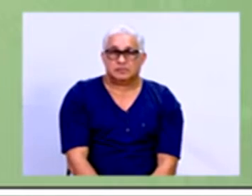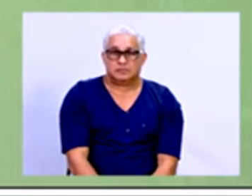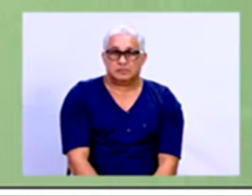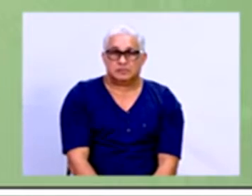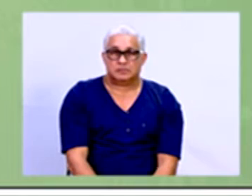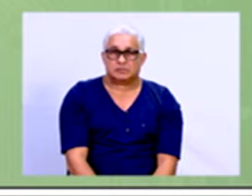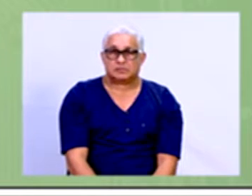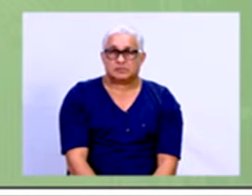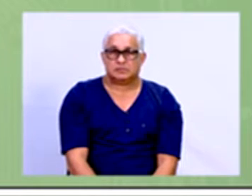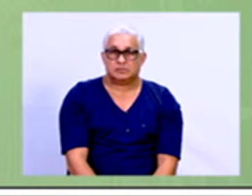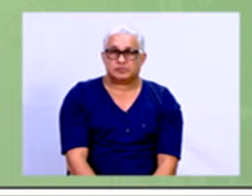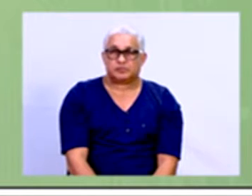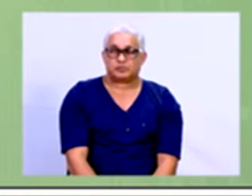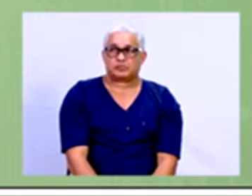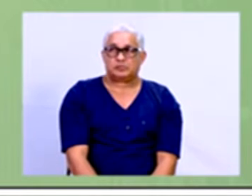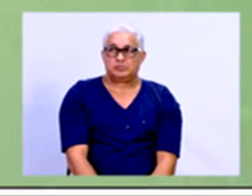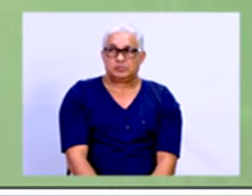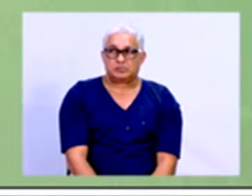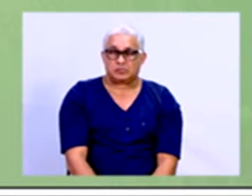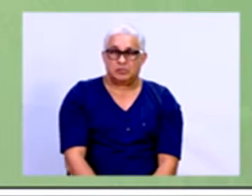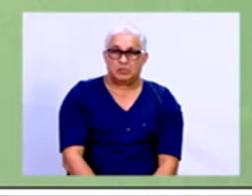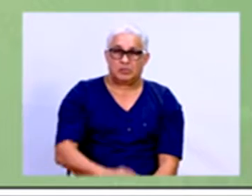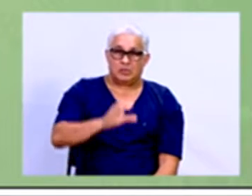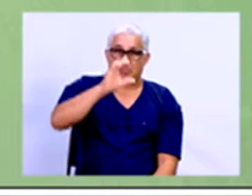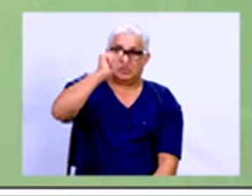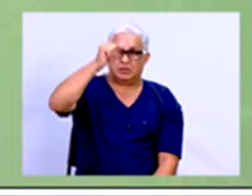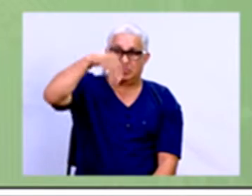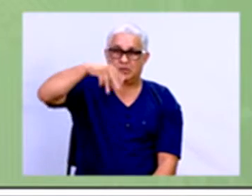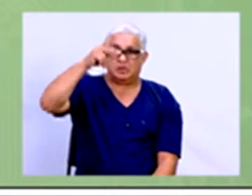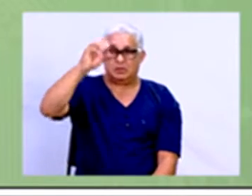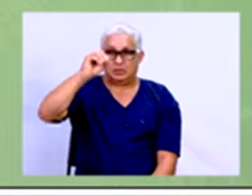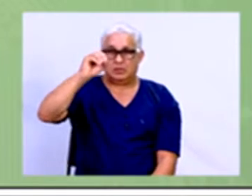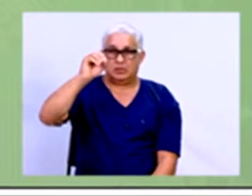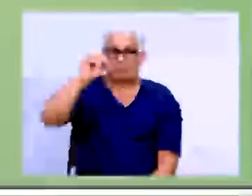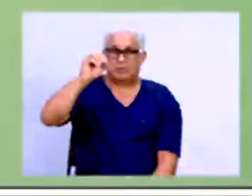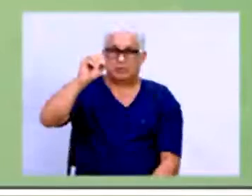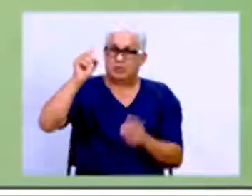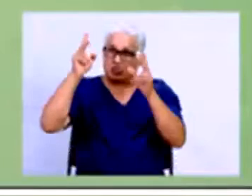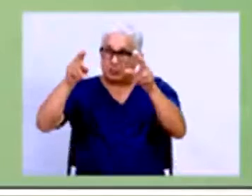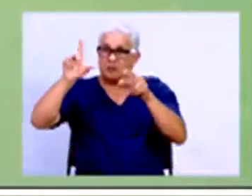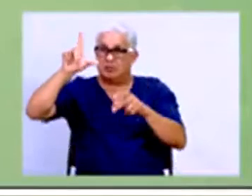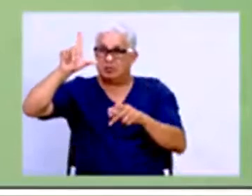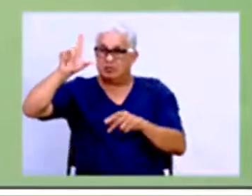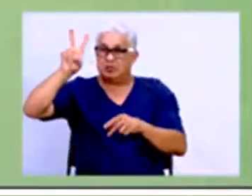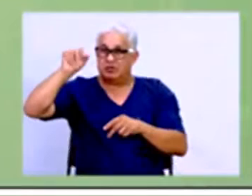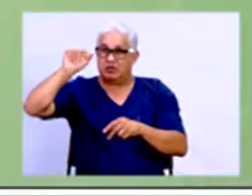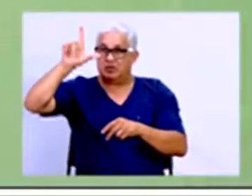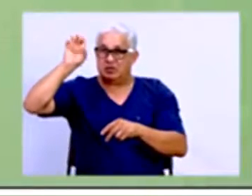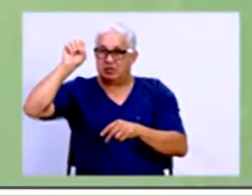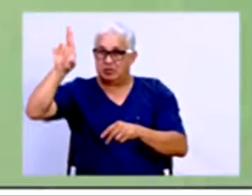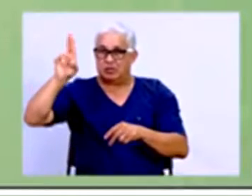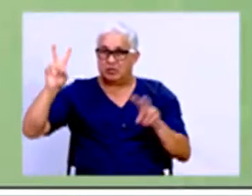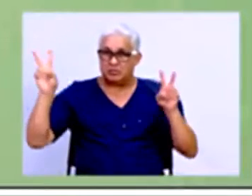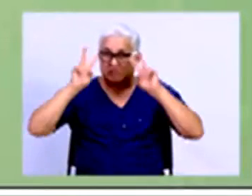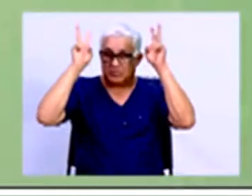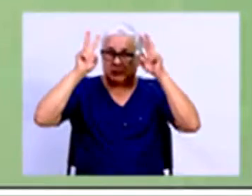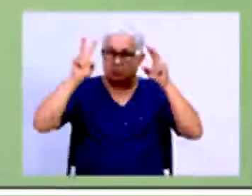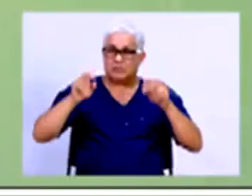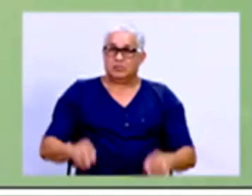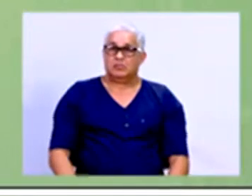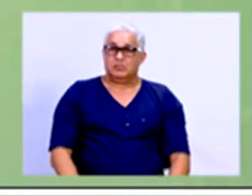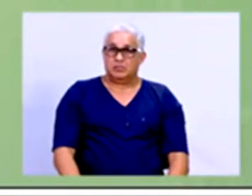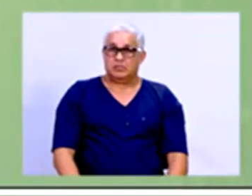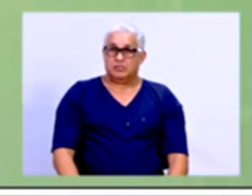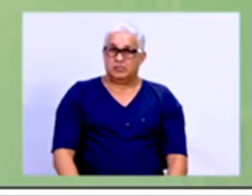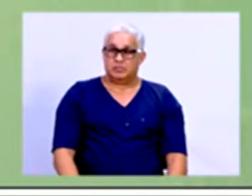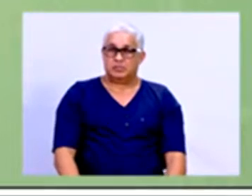da forma aqui, né? Do formato. O campo que você quer passar e o valor desse campo, certo? Um símbolo de igual, né?